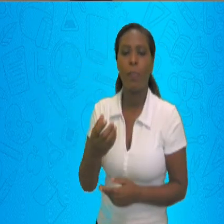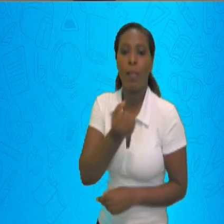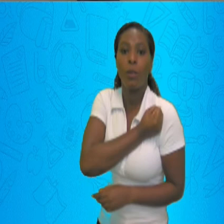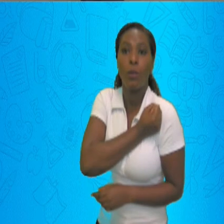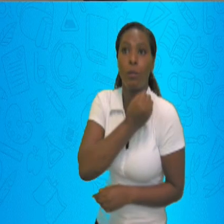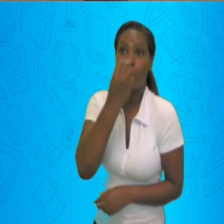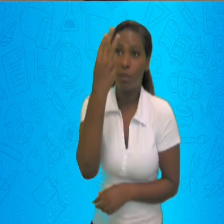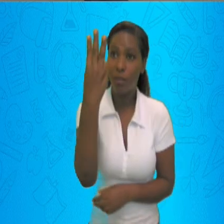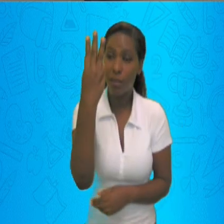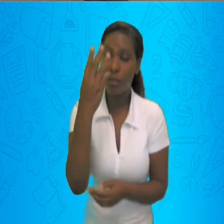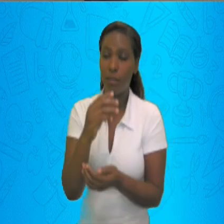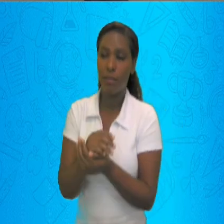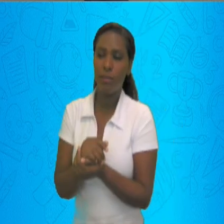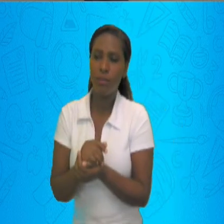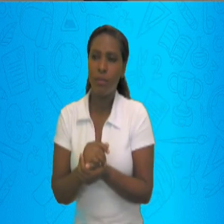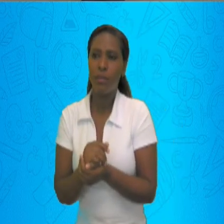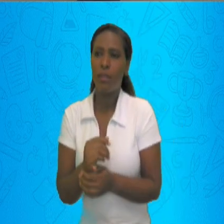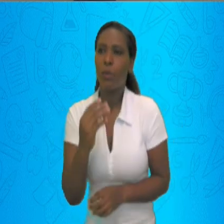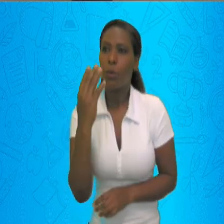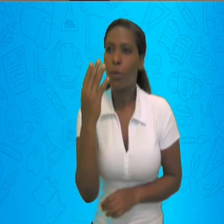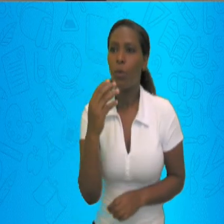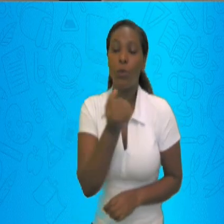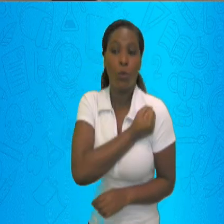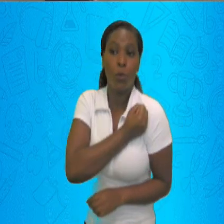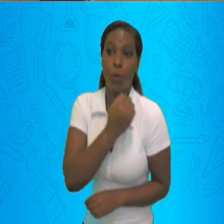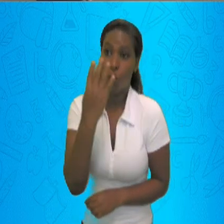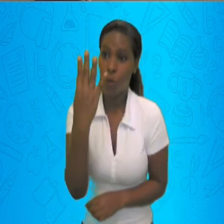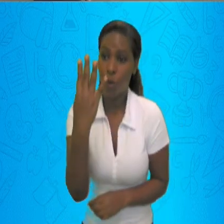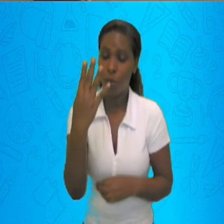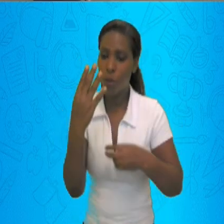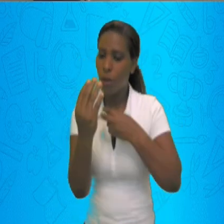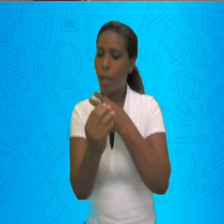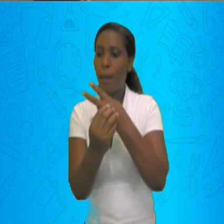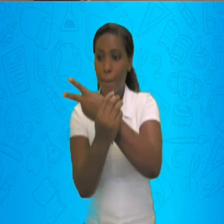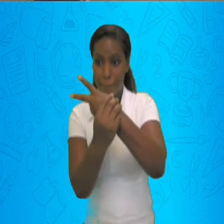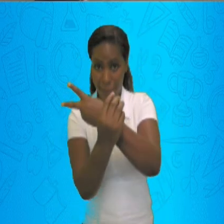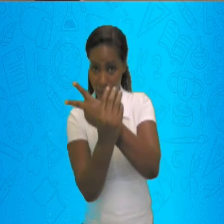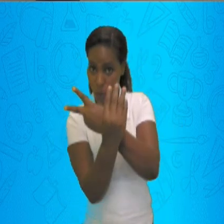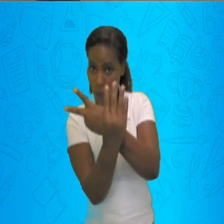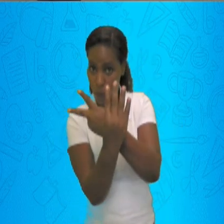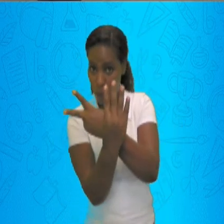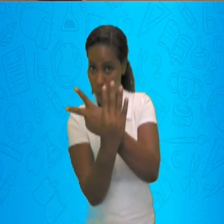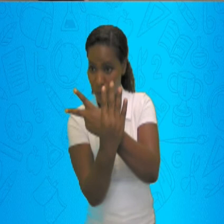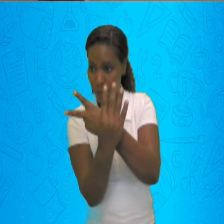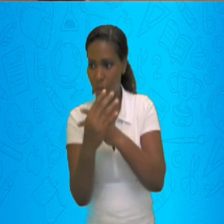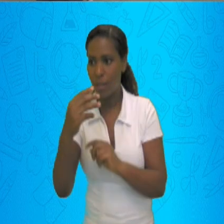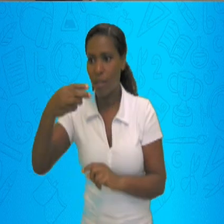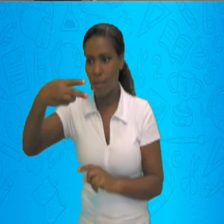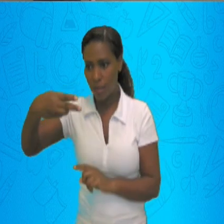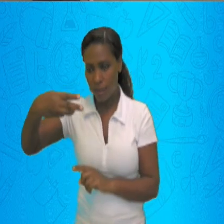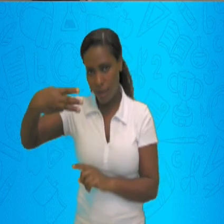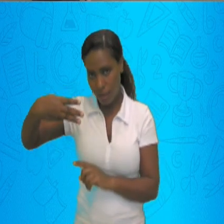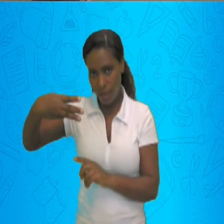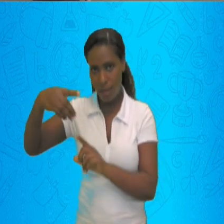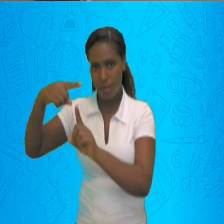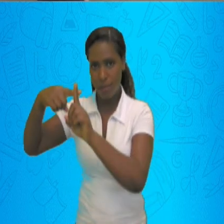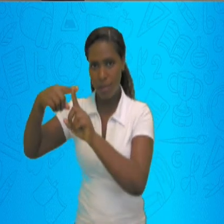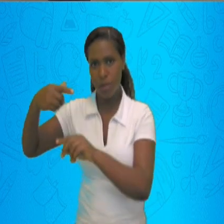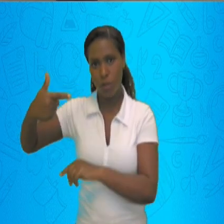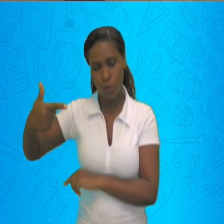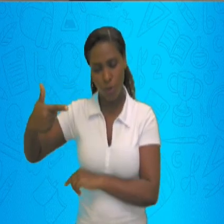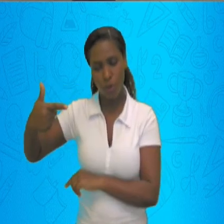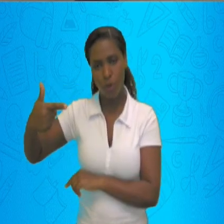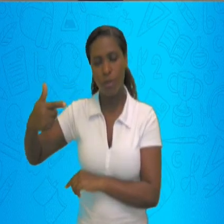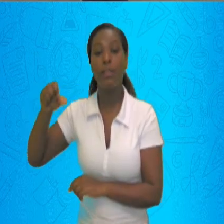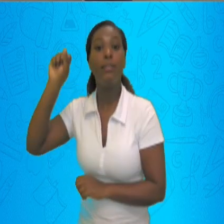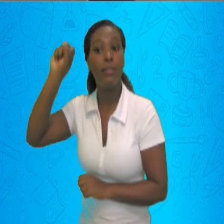4, ele vai ser menor do que 3 mais 2? Sim, ele vai ser menor, porque 3 mais 2, 5.